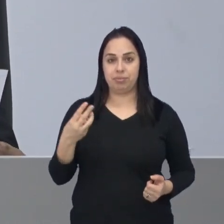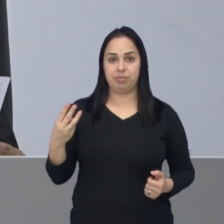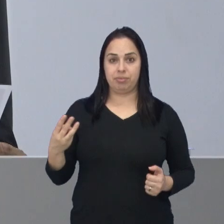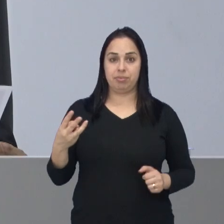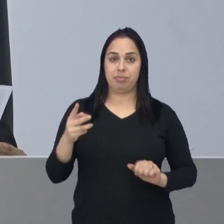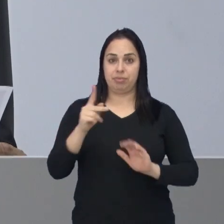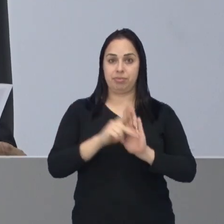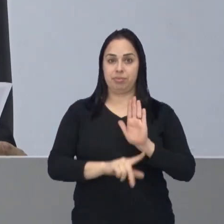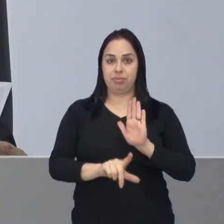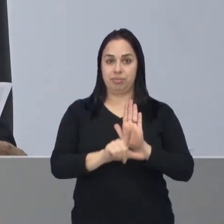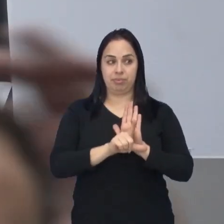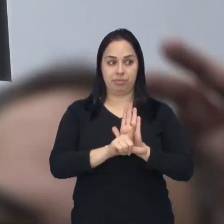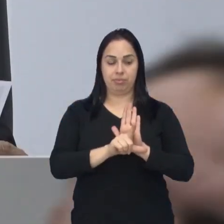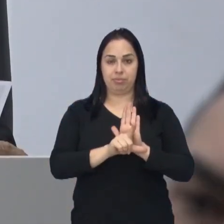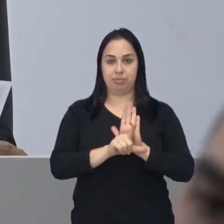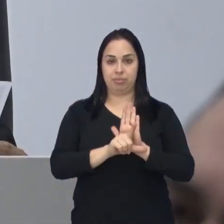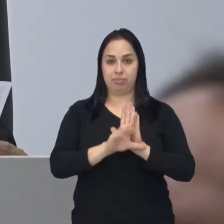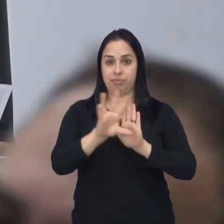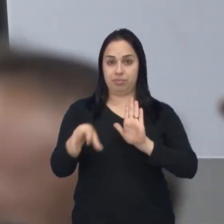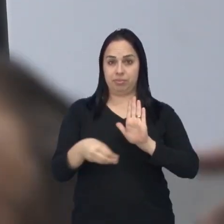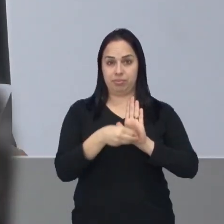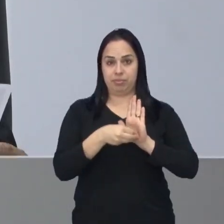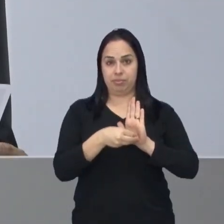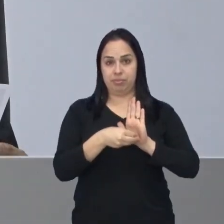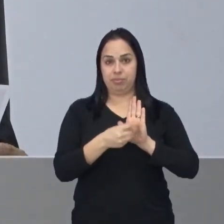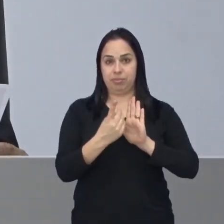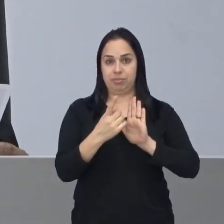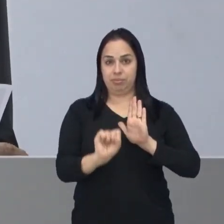10733/2023, projeto de lei complementar número